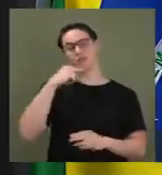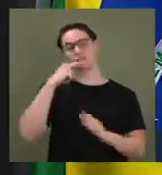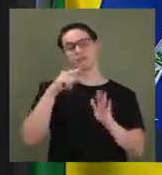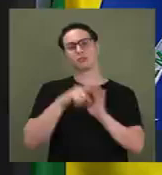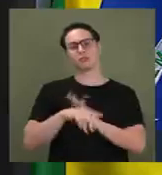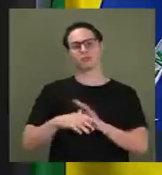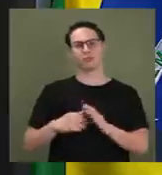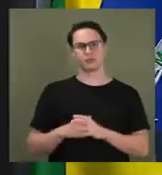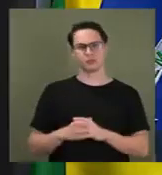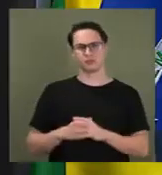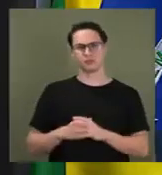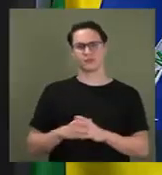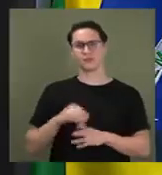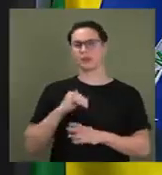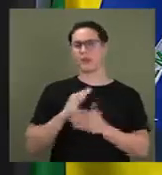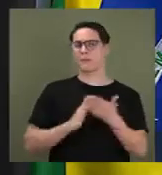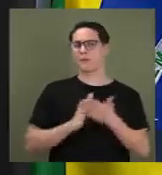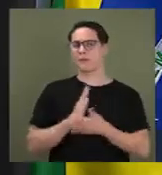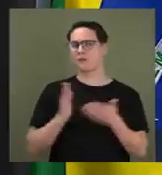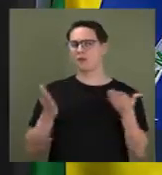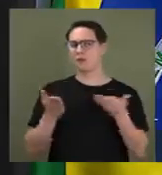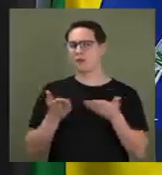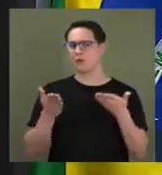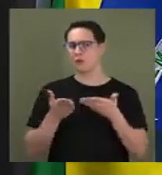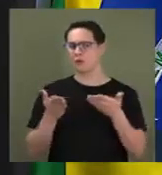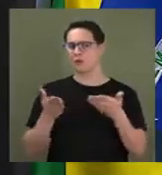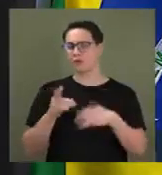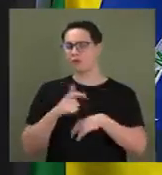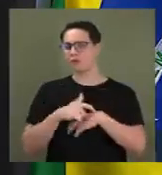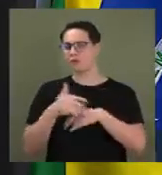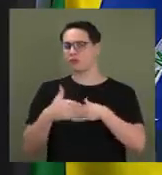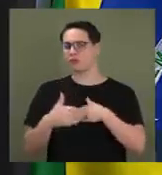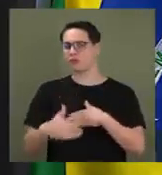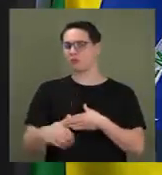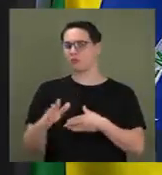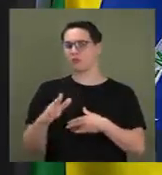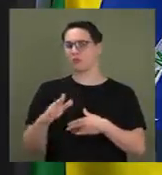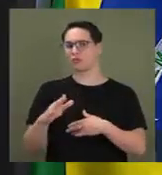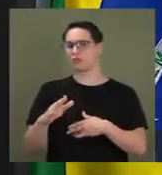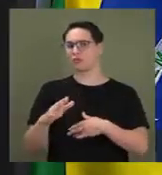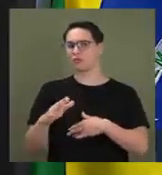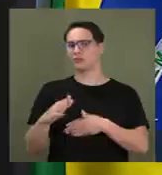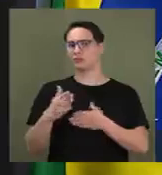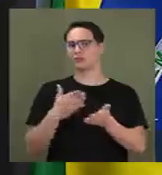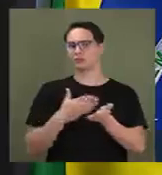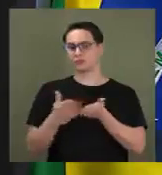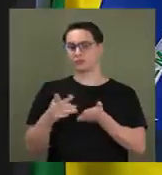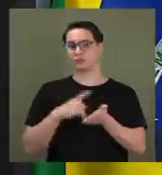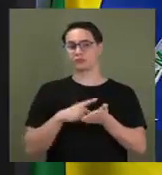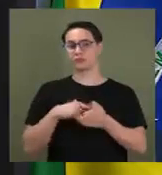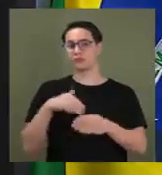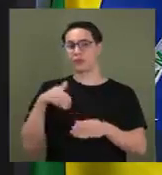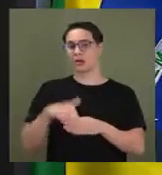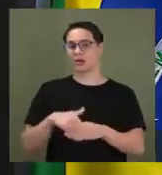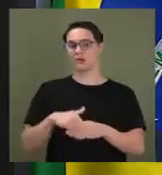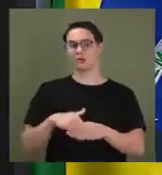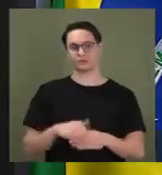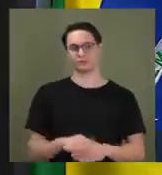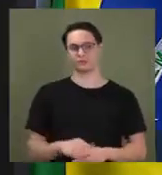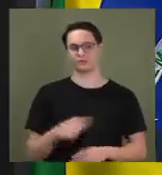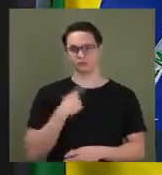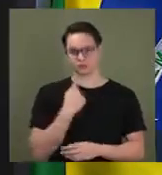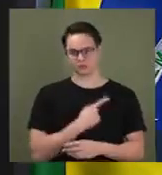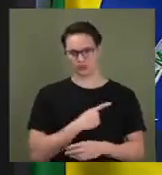uma emenda constitucional é aprovada hoje e a partir da meia-noite de hoje começa o processo eleitoral, nós